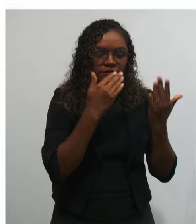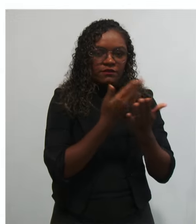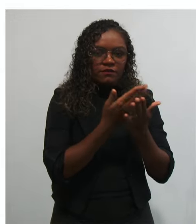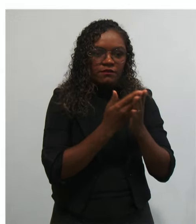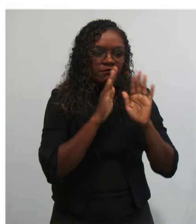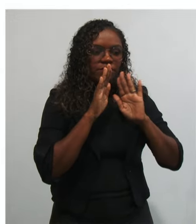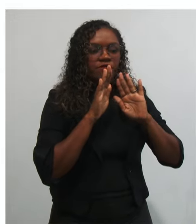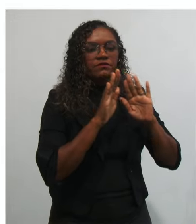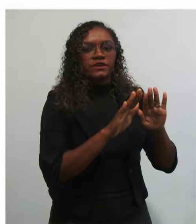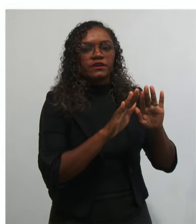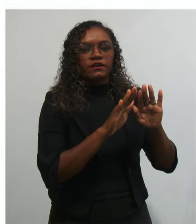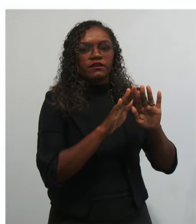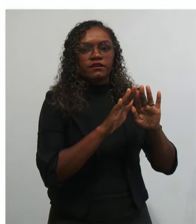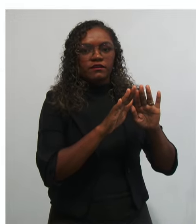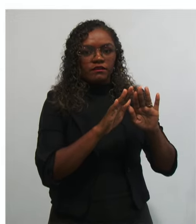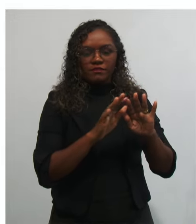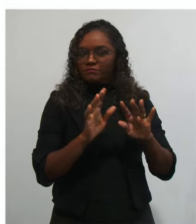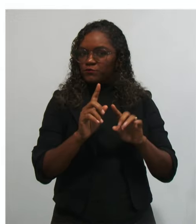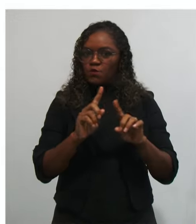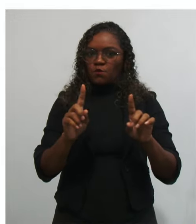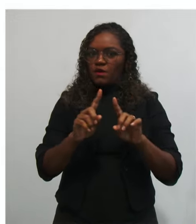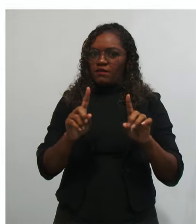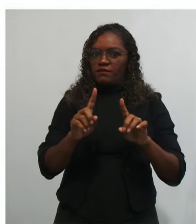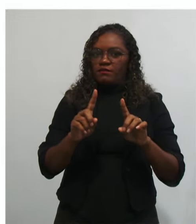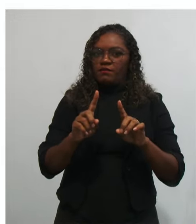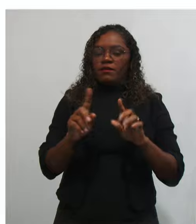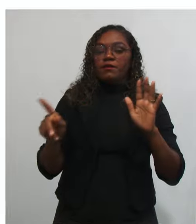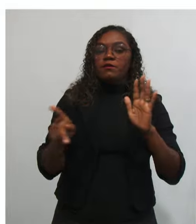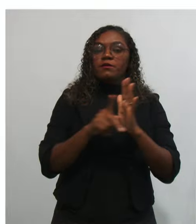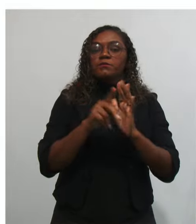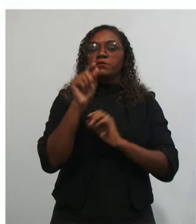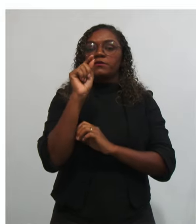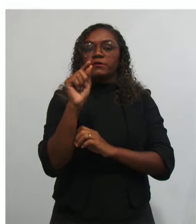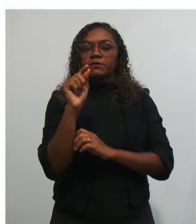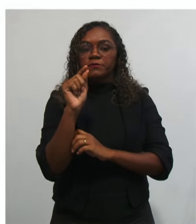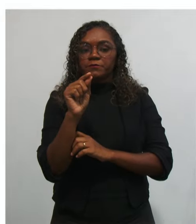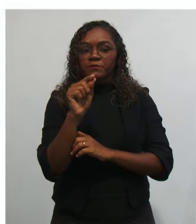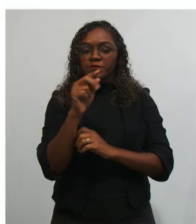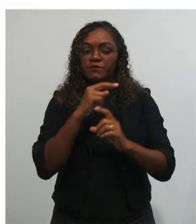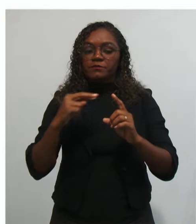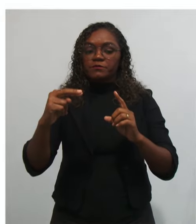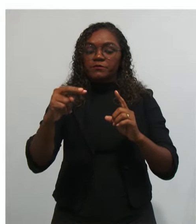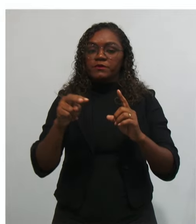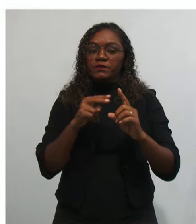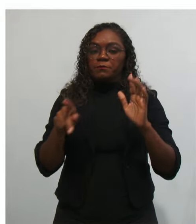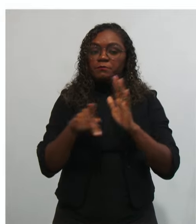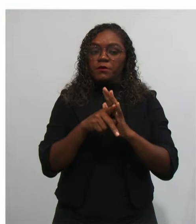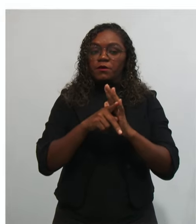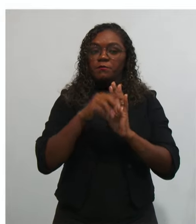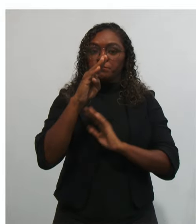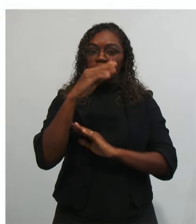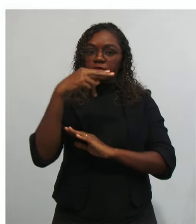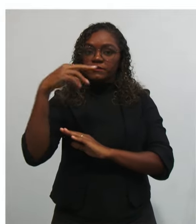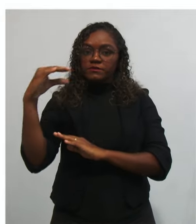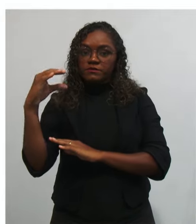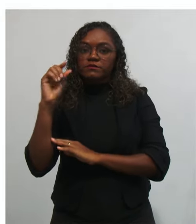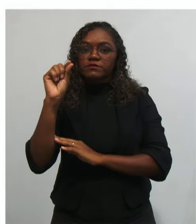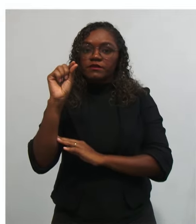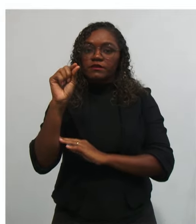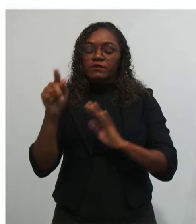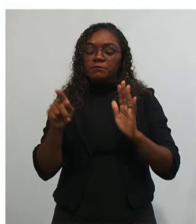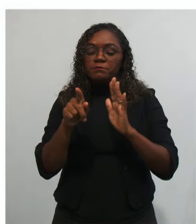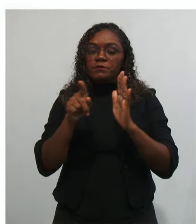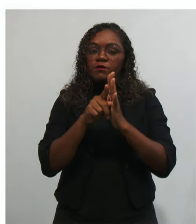eh normalmente se ouve falar a educação integral nessa perspectiva que a bncc traz é uma educação